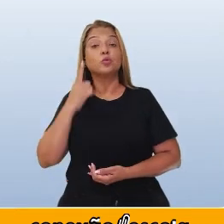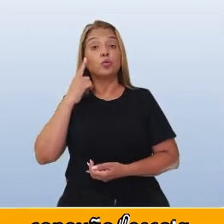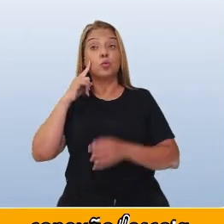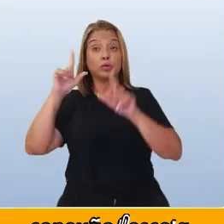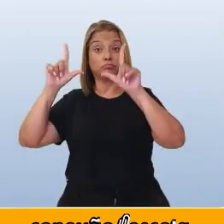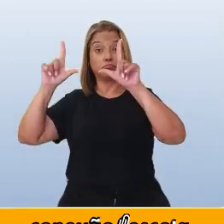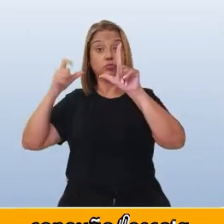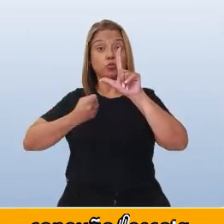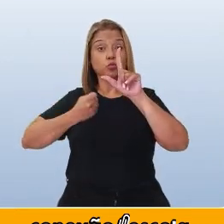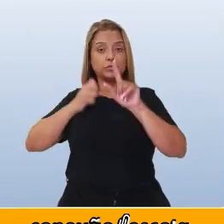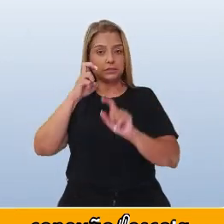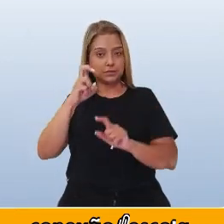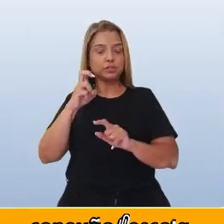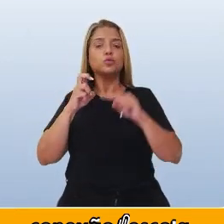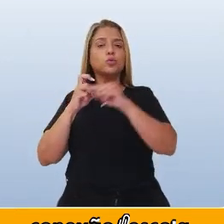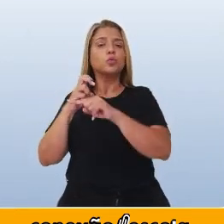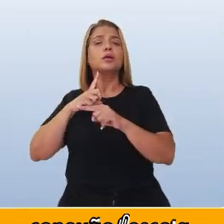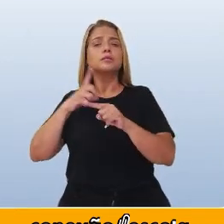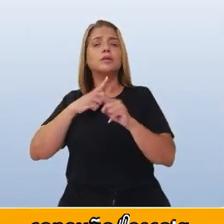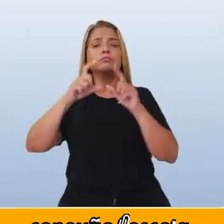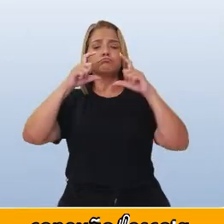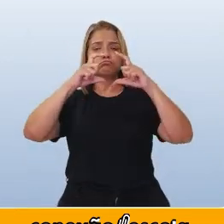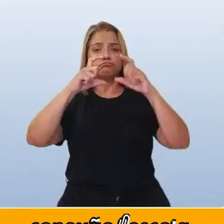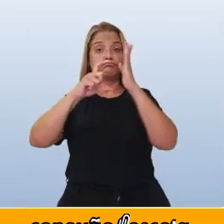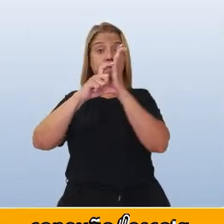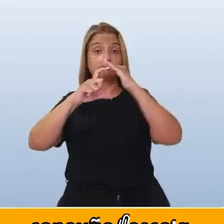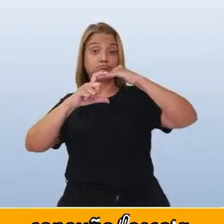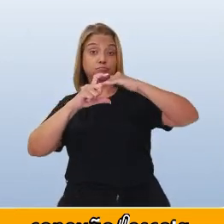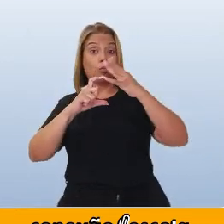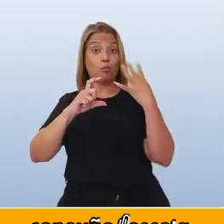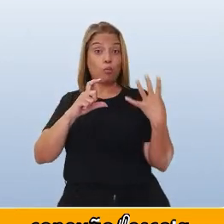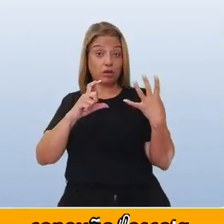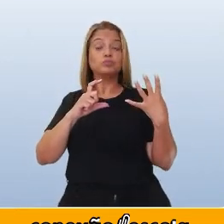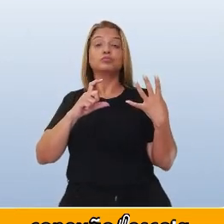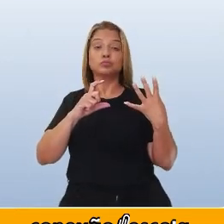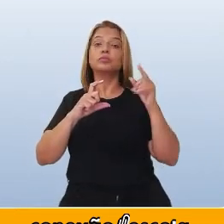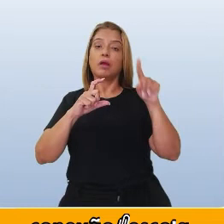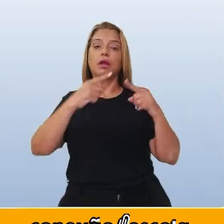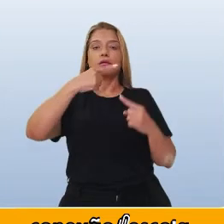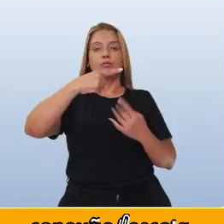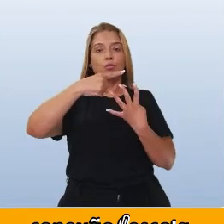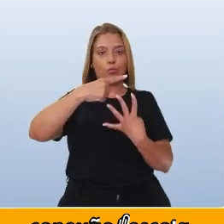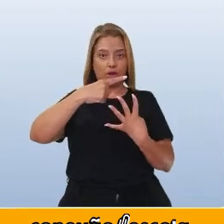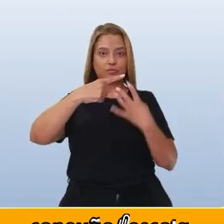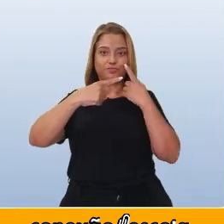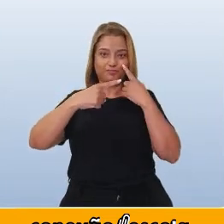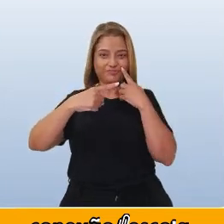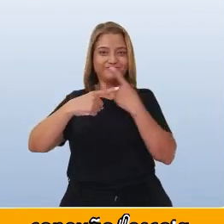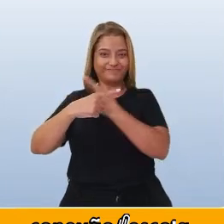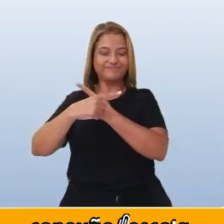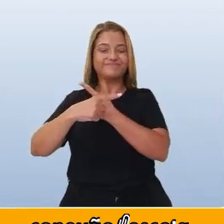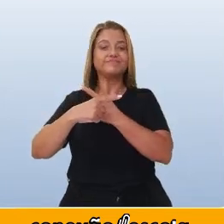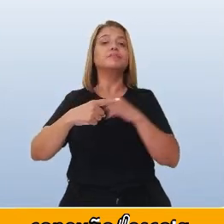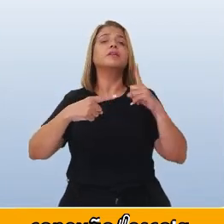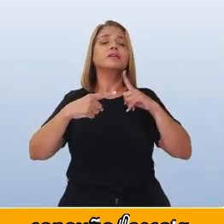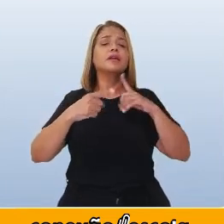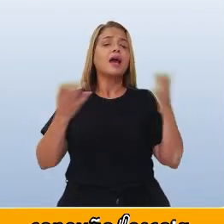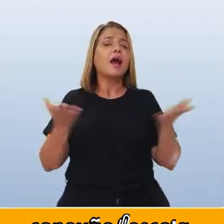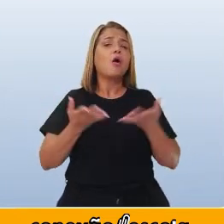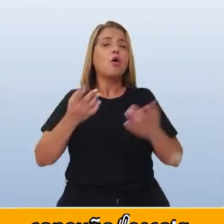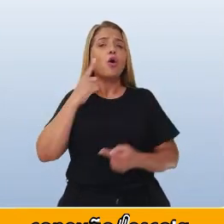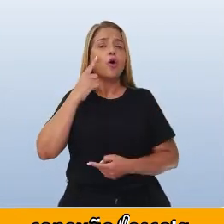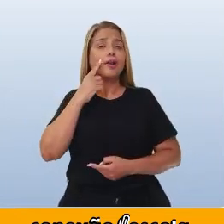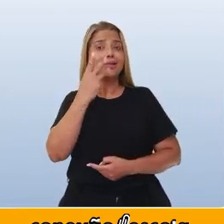imagem 5, o objeto foi dividido em 4 partes, por isso o denominador 4. As partes destacadas